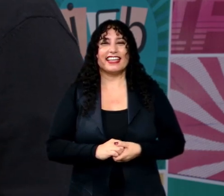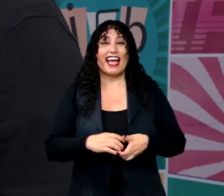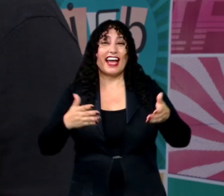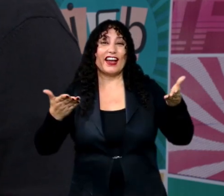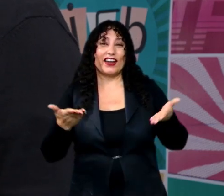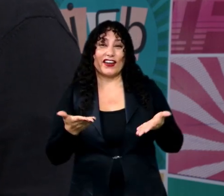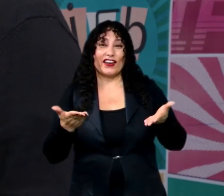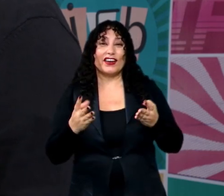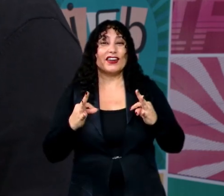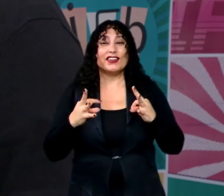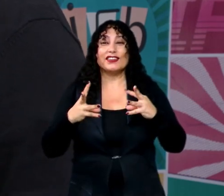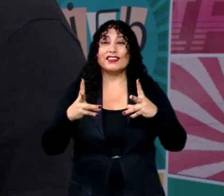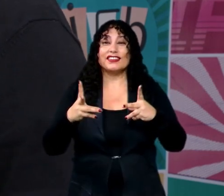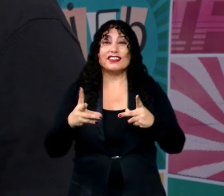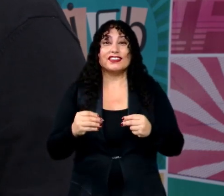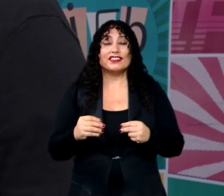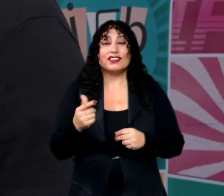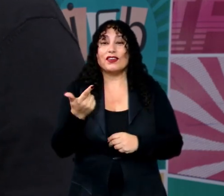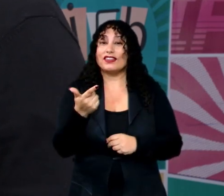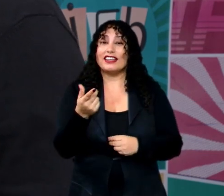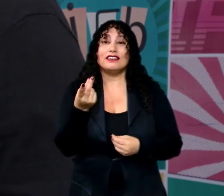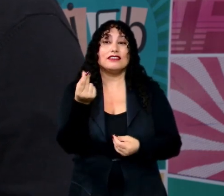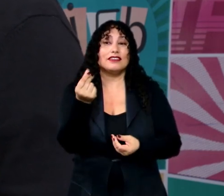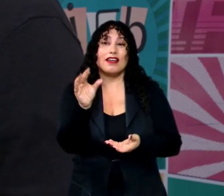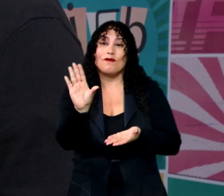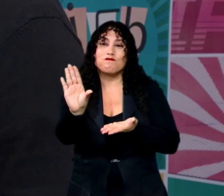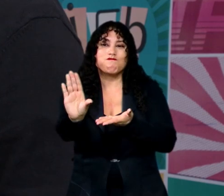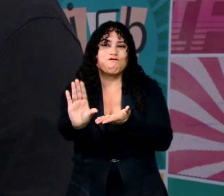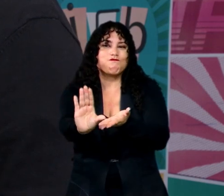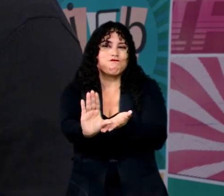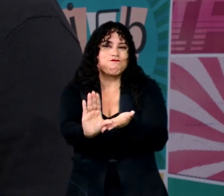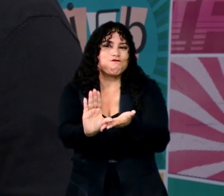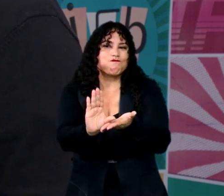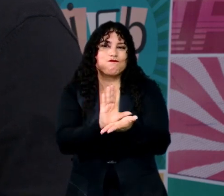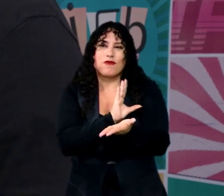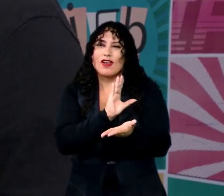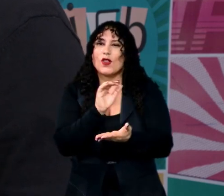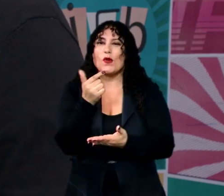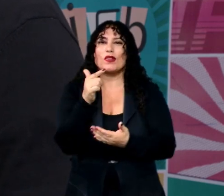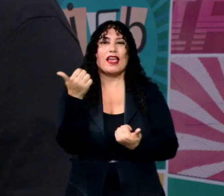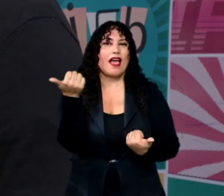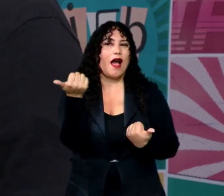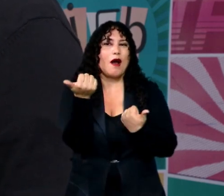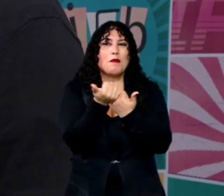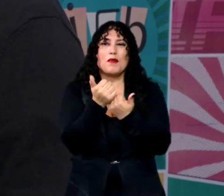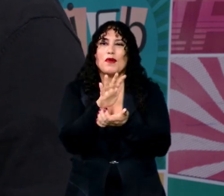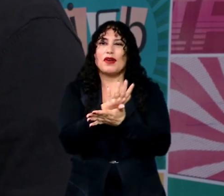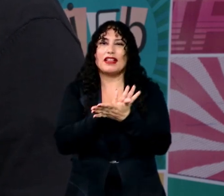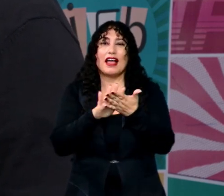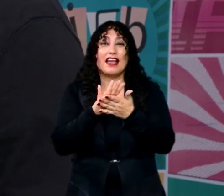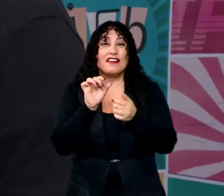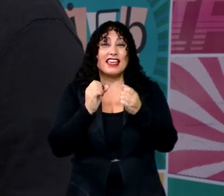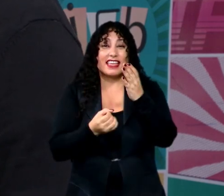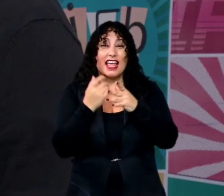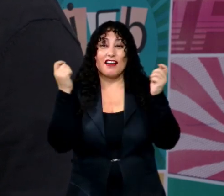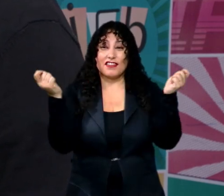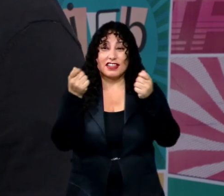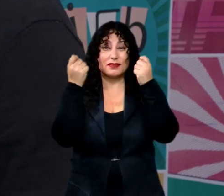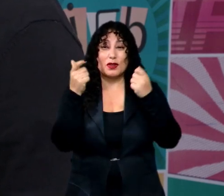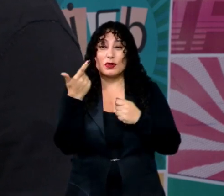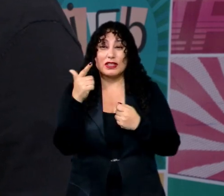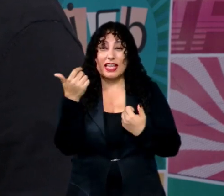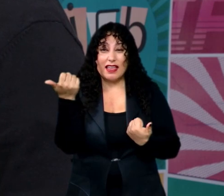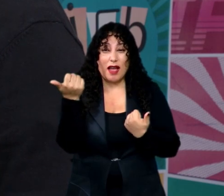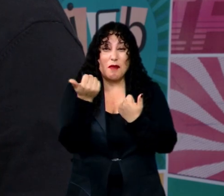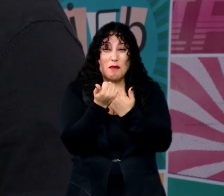Agora a gente faz tudo assim sem fundos, né? Sem apoio financeiro. E fazer um festival sem apoio financeiro é